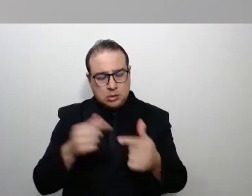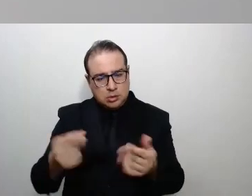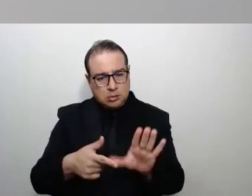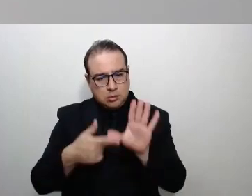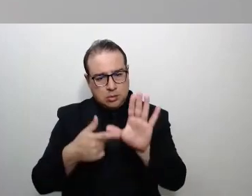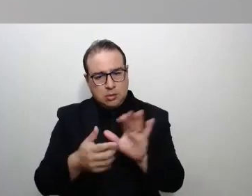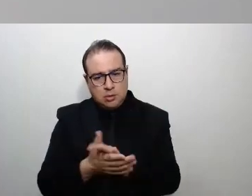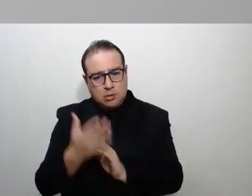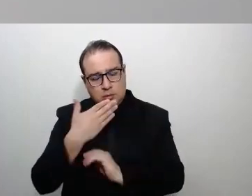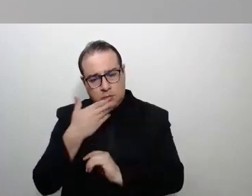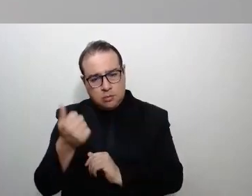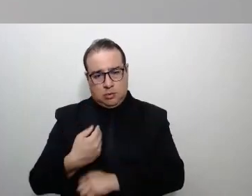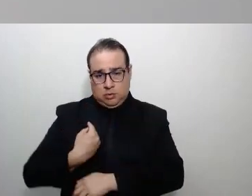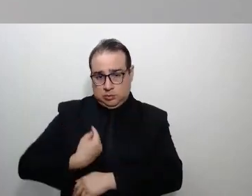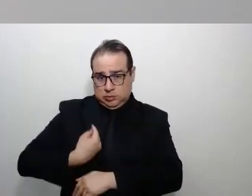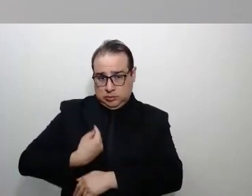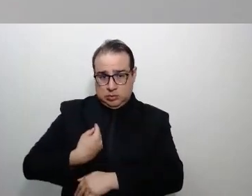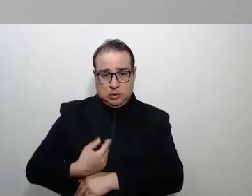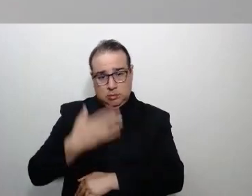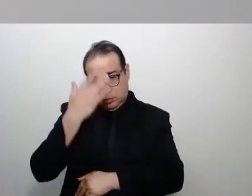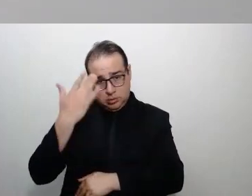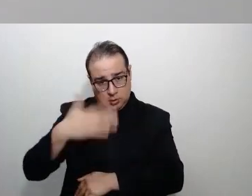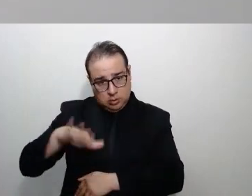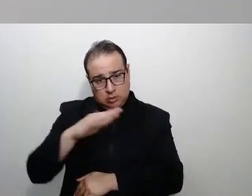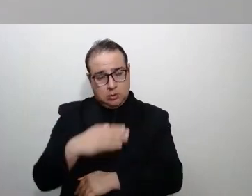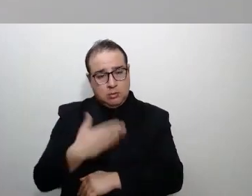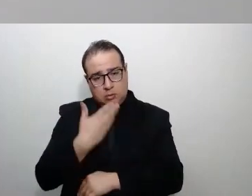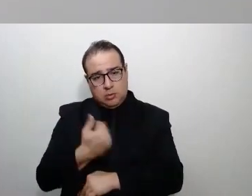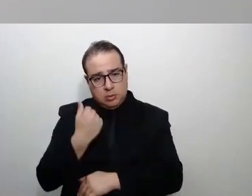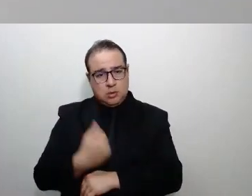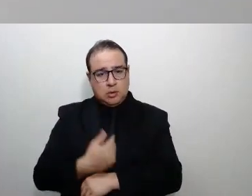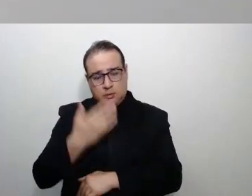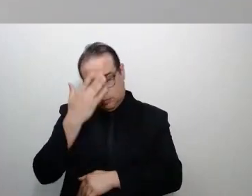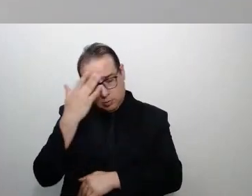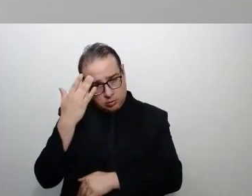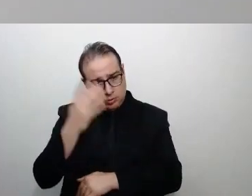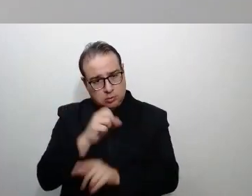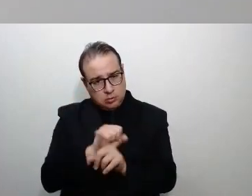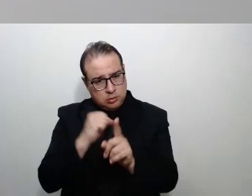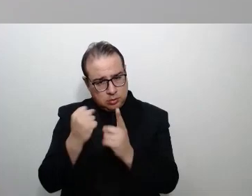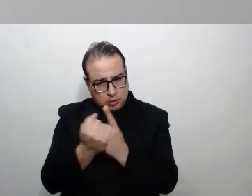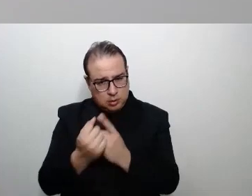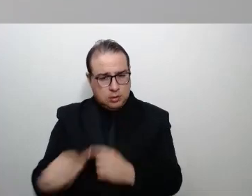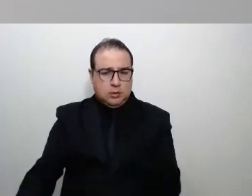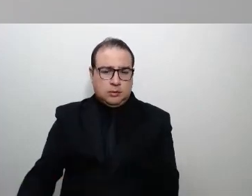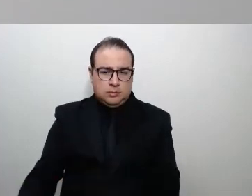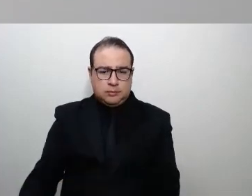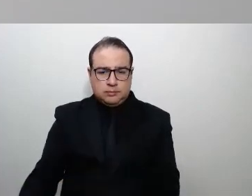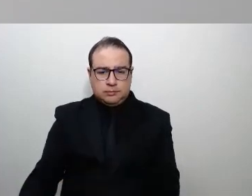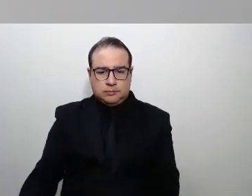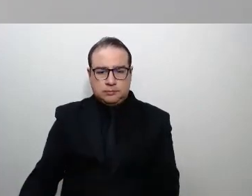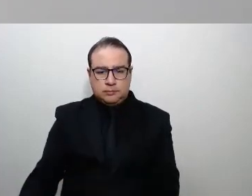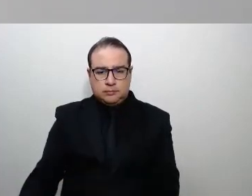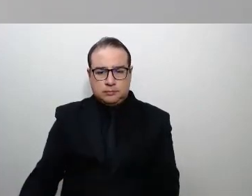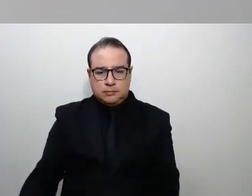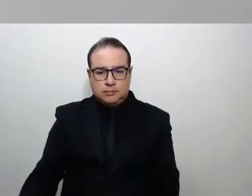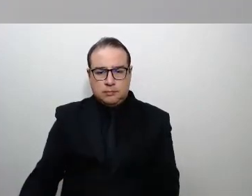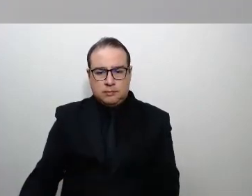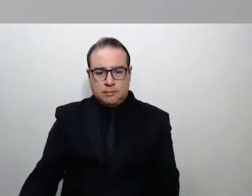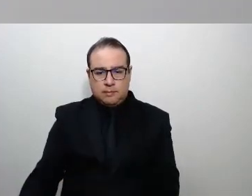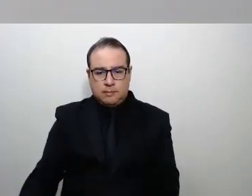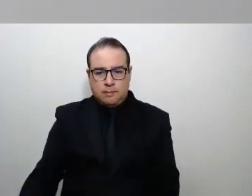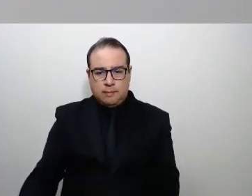melhorar a vida do cidadão melhorar a vida da de quem recebe o serviço